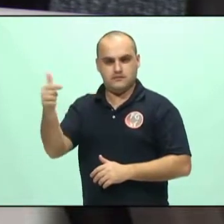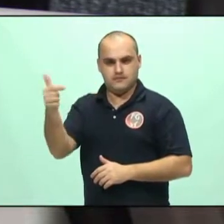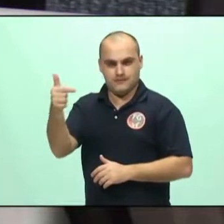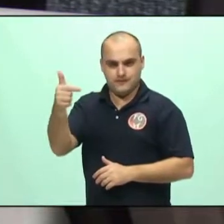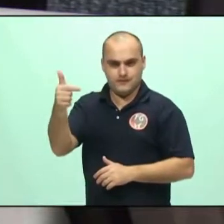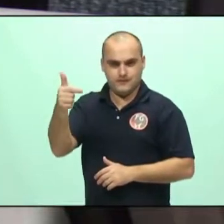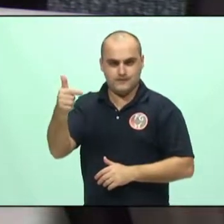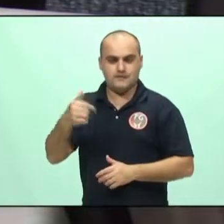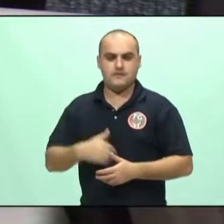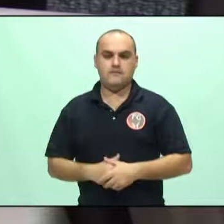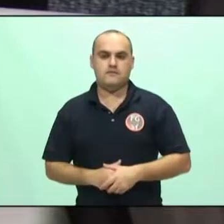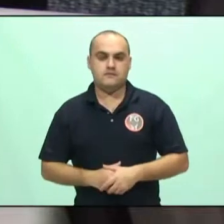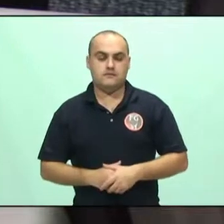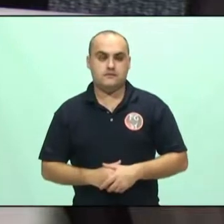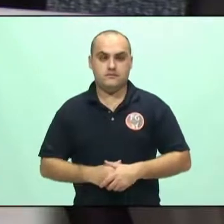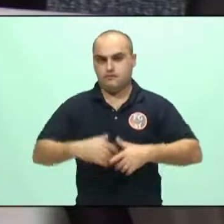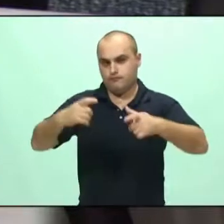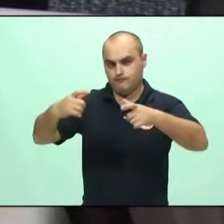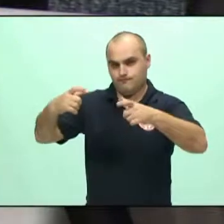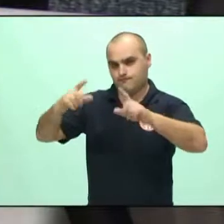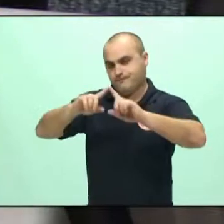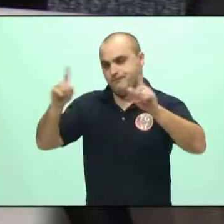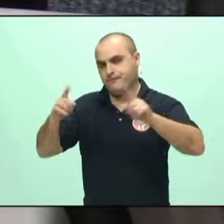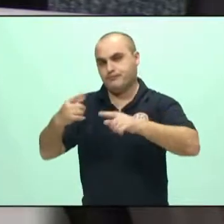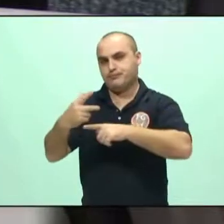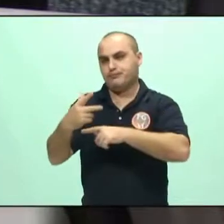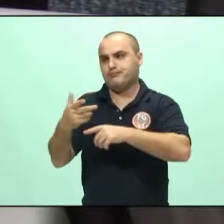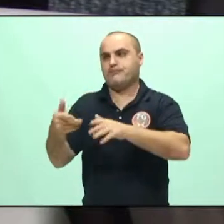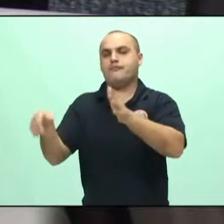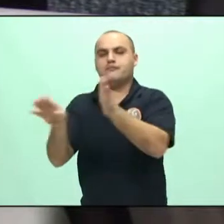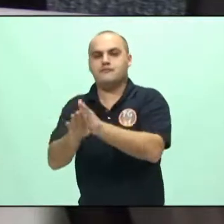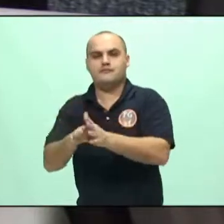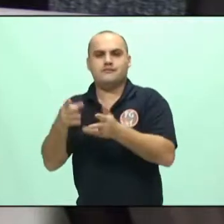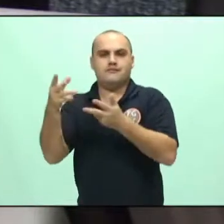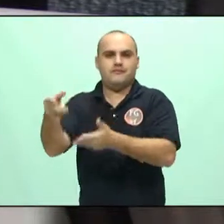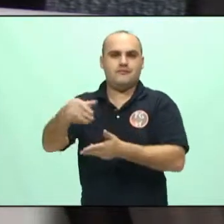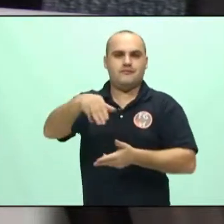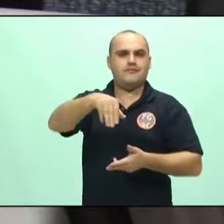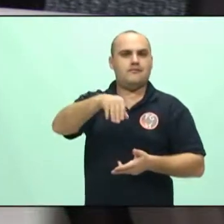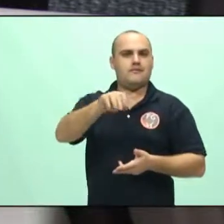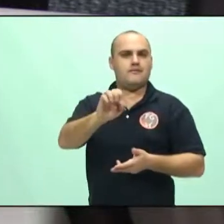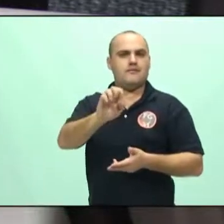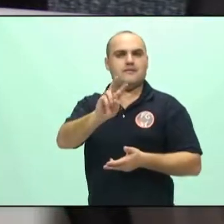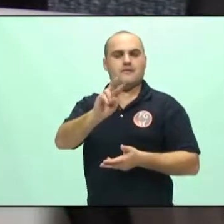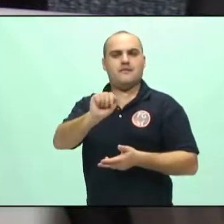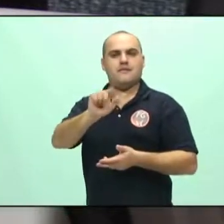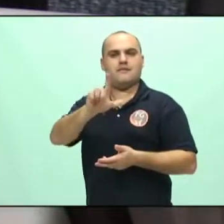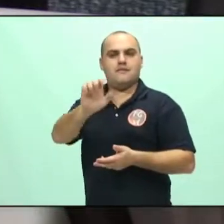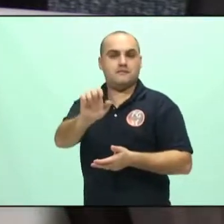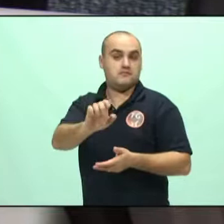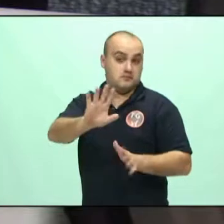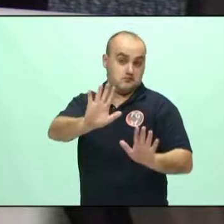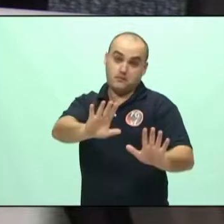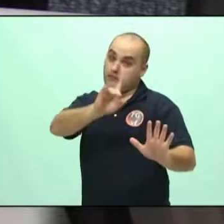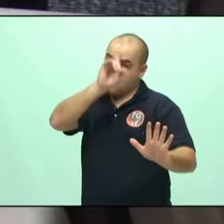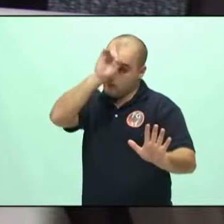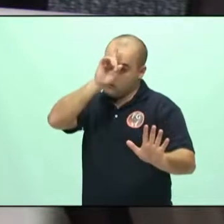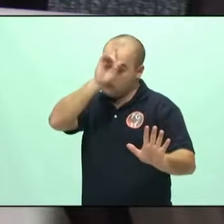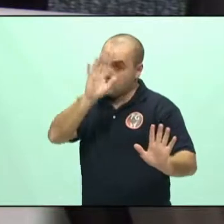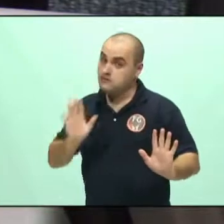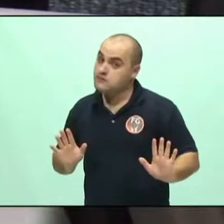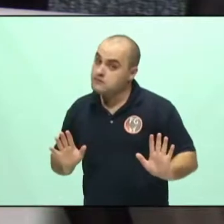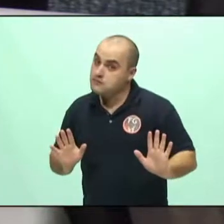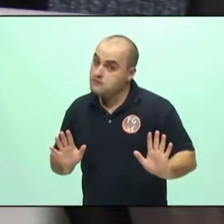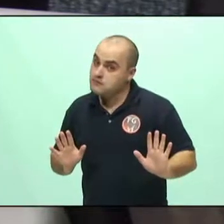só que daí scoaria no mesmo local que é a saída da mevale uma ideia que de repente poderia ser feito cortando